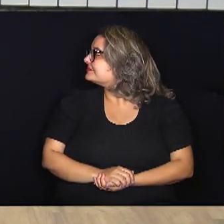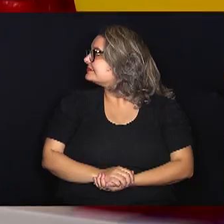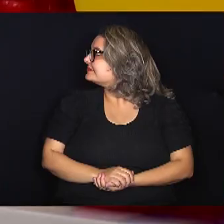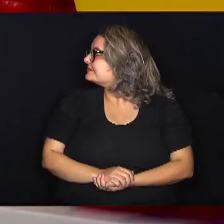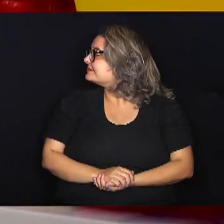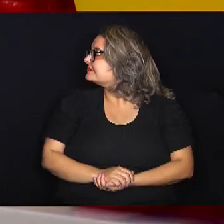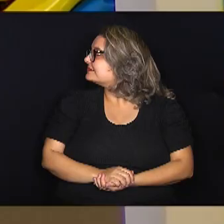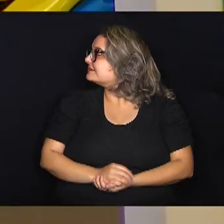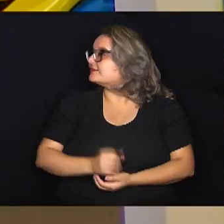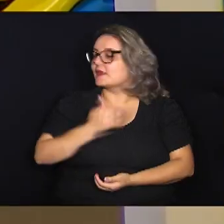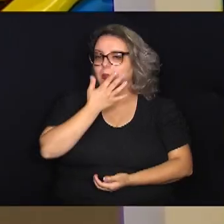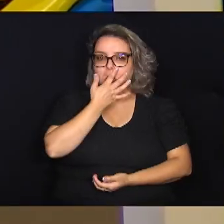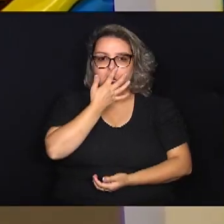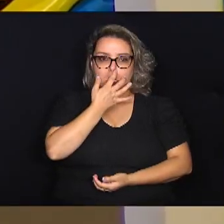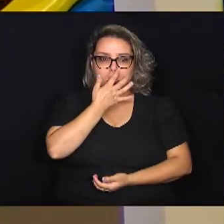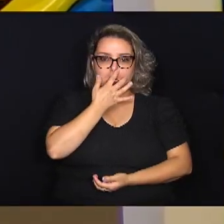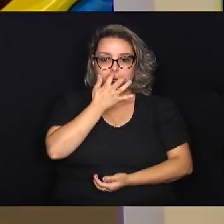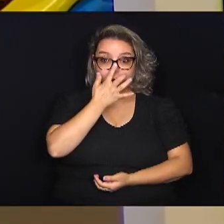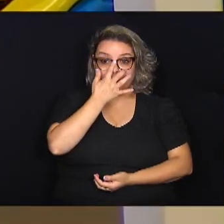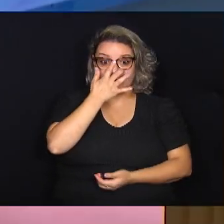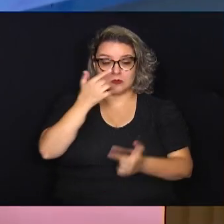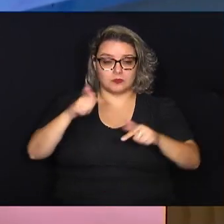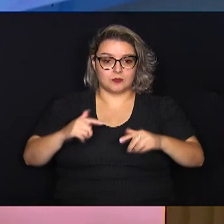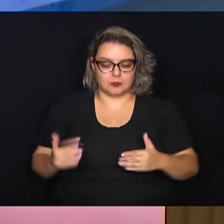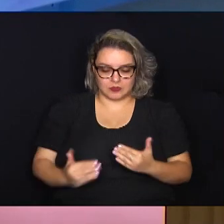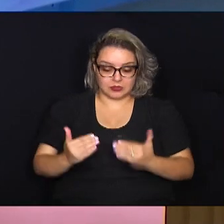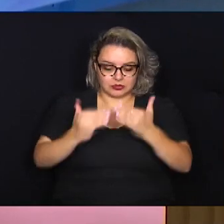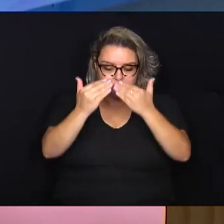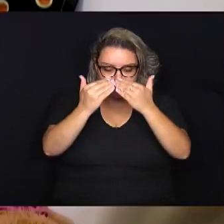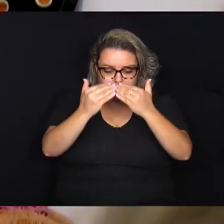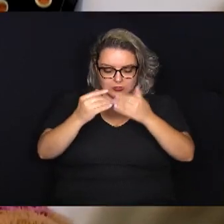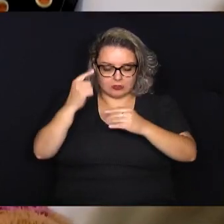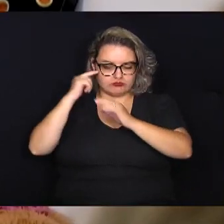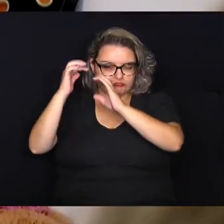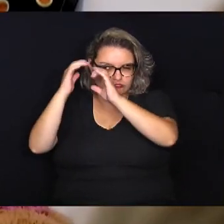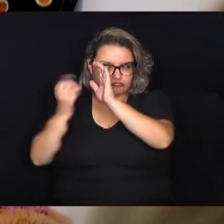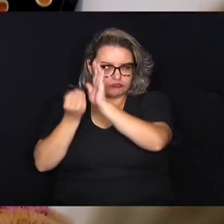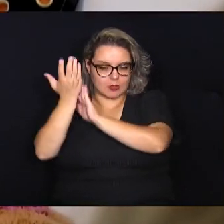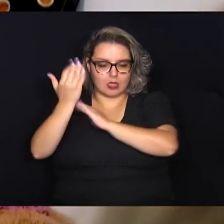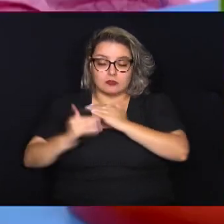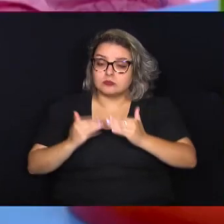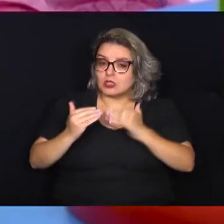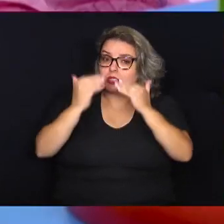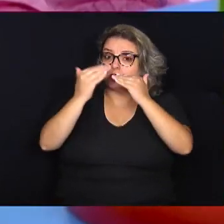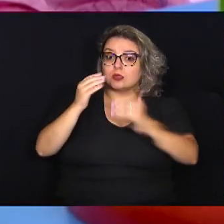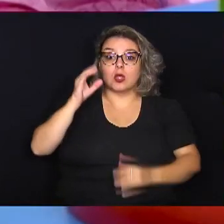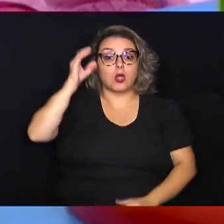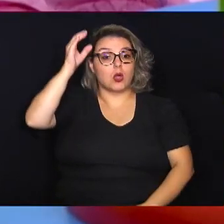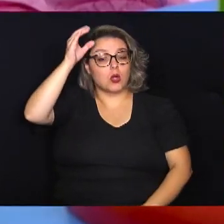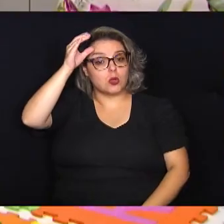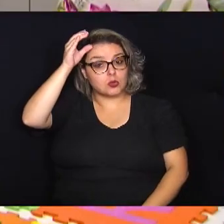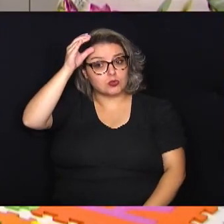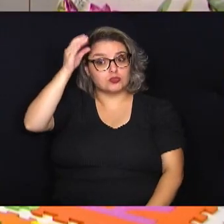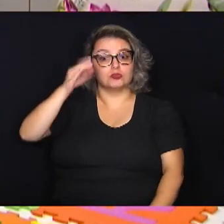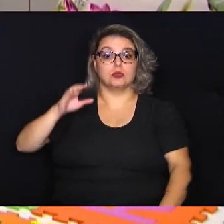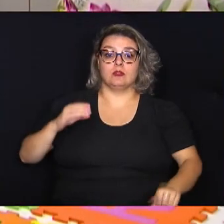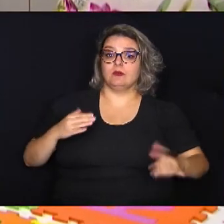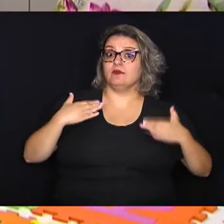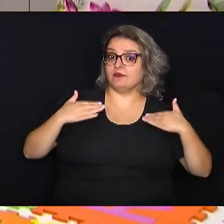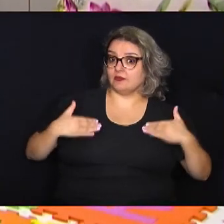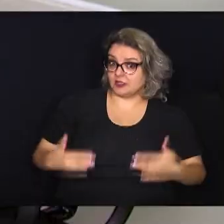O espaço foi projetado para estimular a criatividade, imaginação e o desenvolvimento cognitivo, físico, motor